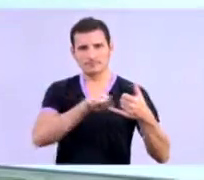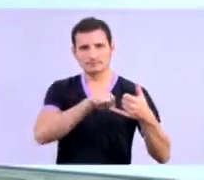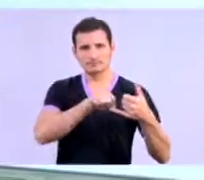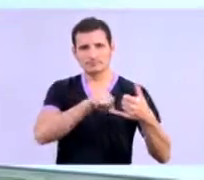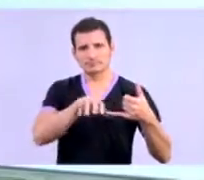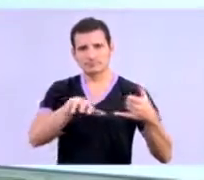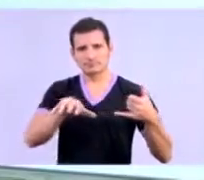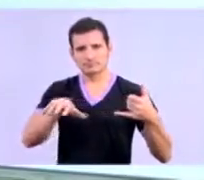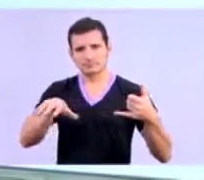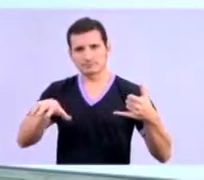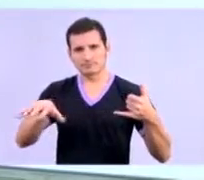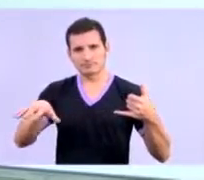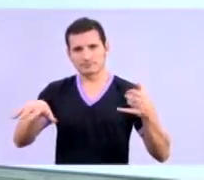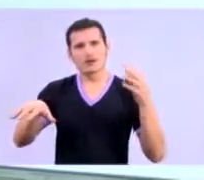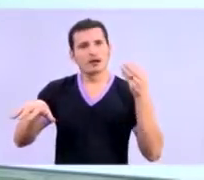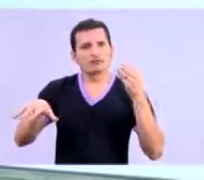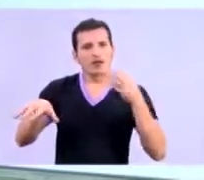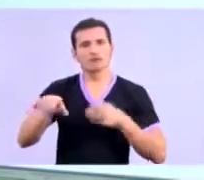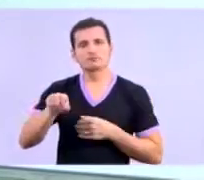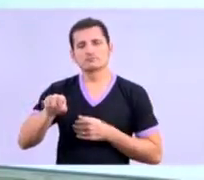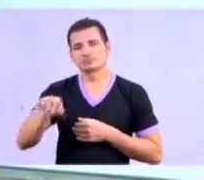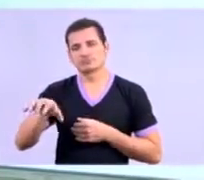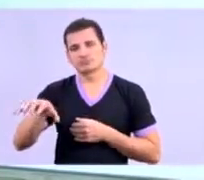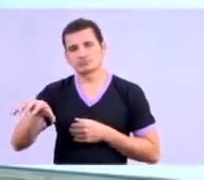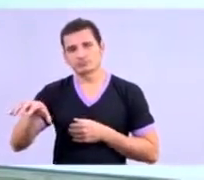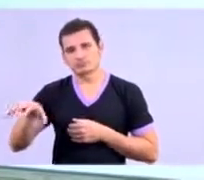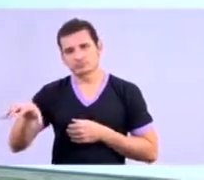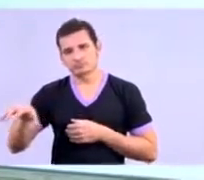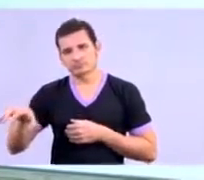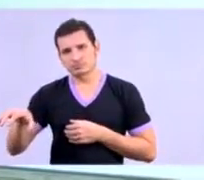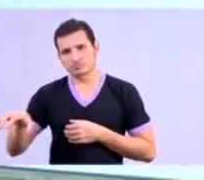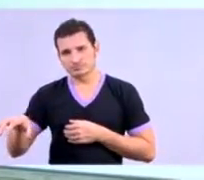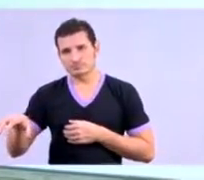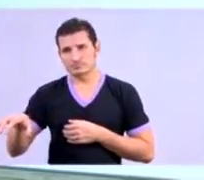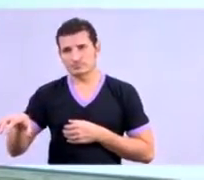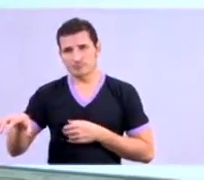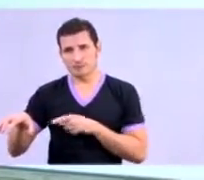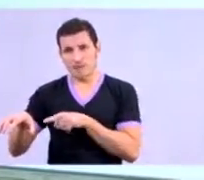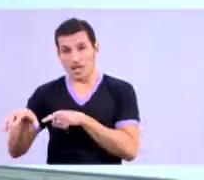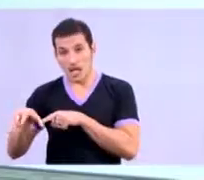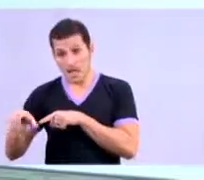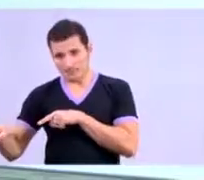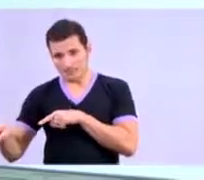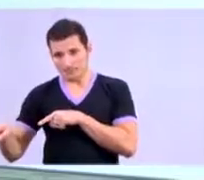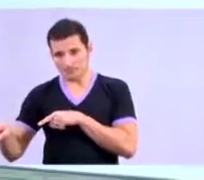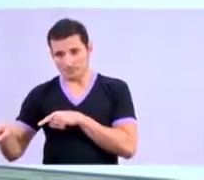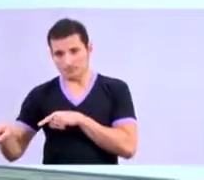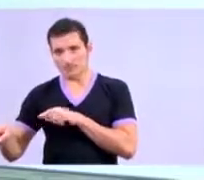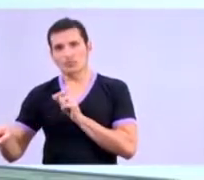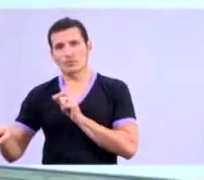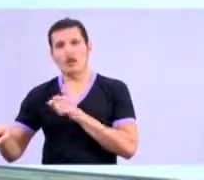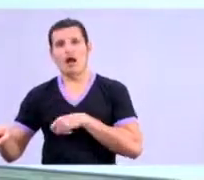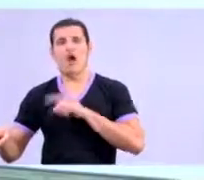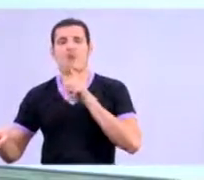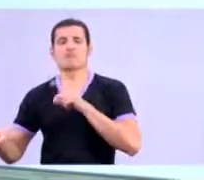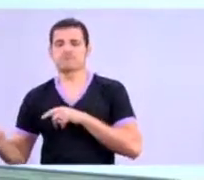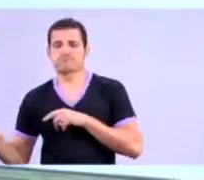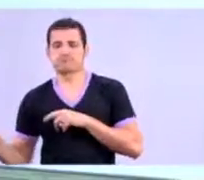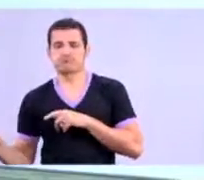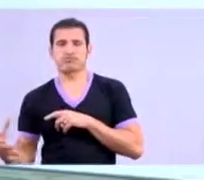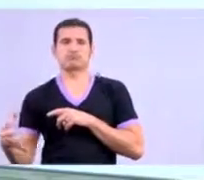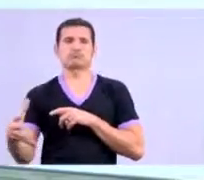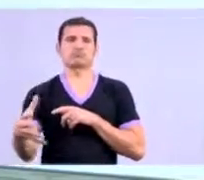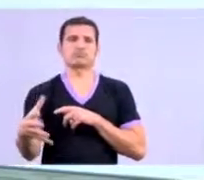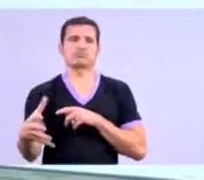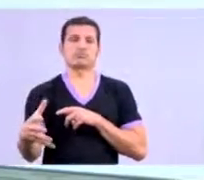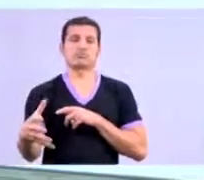passando e com o tempo ela vai ficando mais fraca. Então chega um momento que você tem que pegar, receber essa sinalização e aumentar a potência dessa luz para ela ir mais